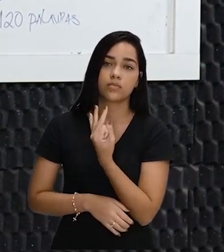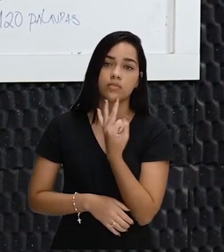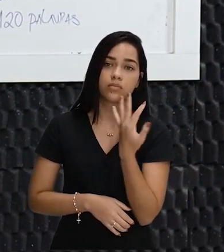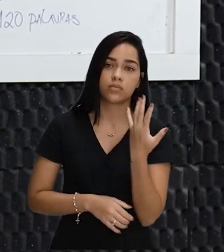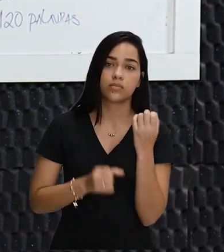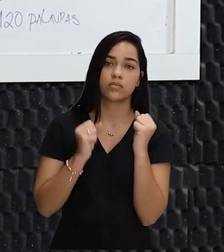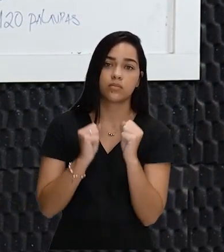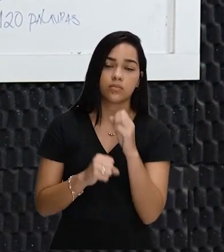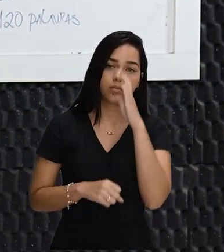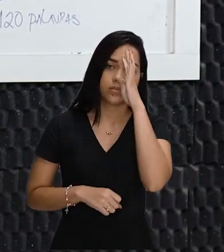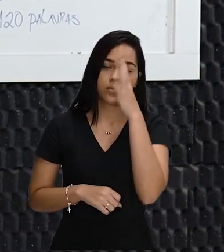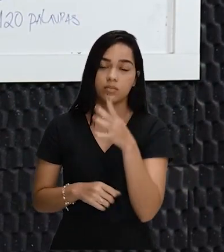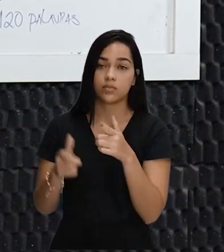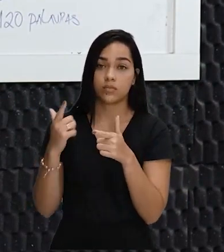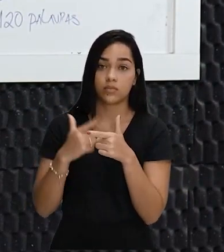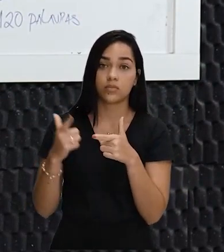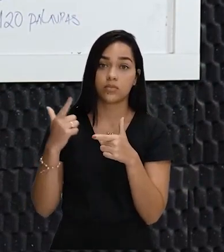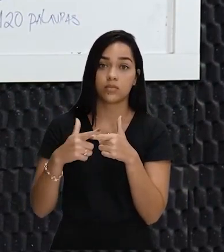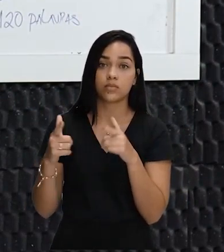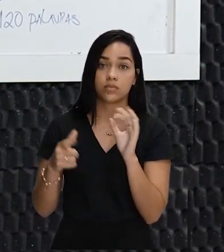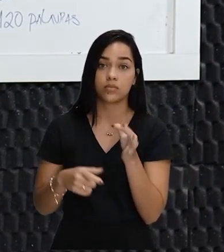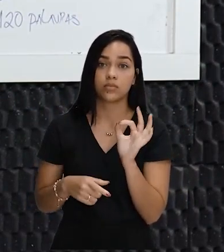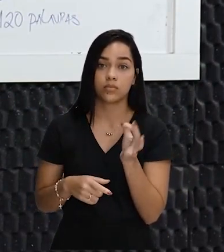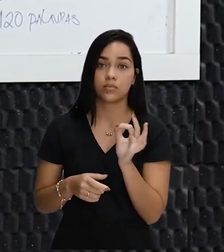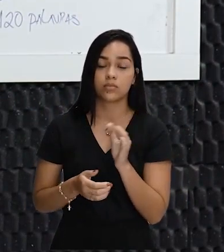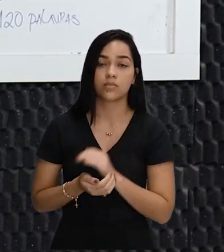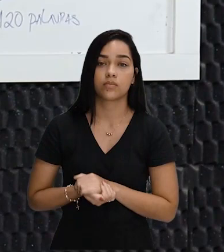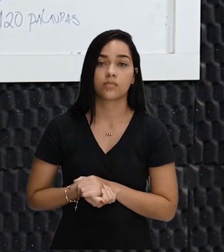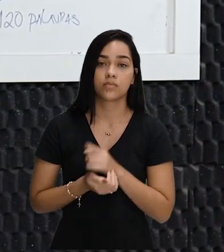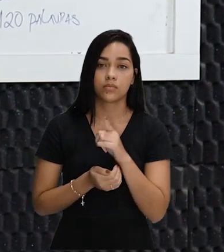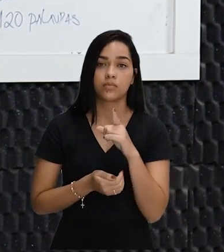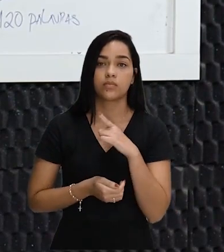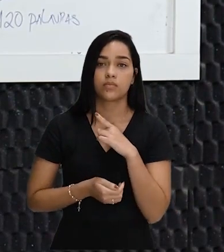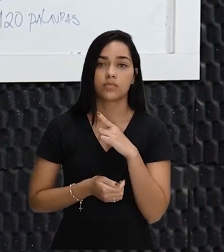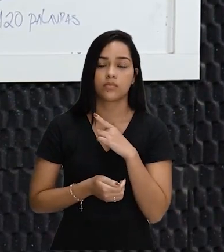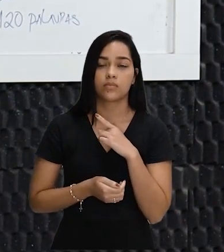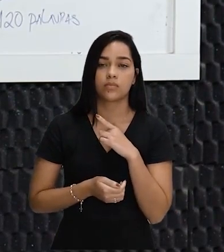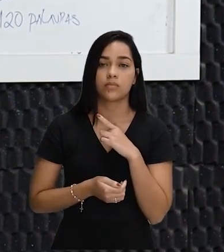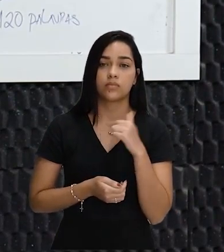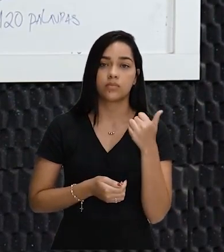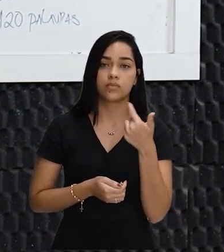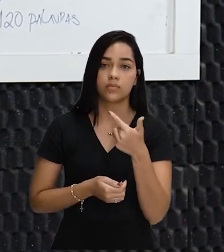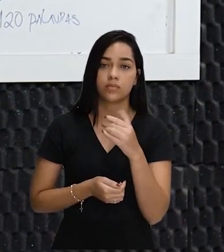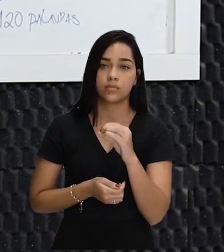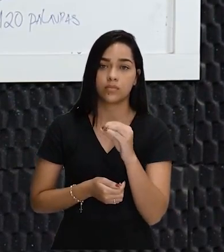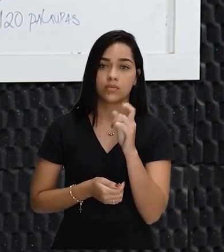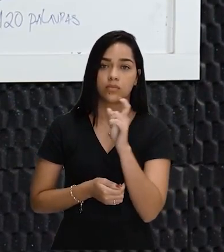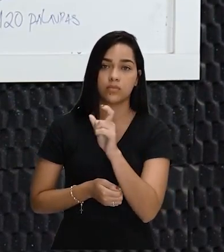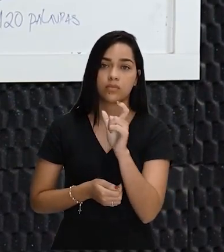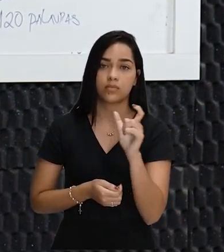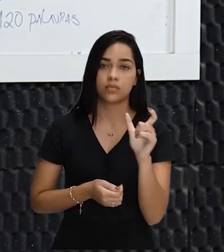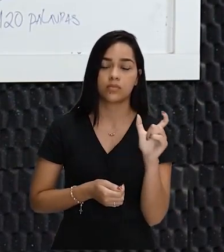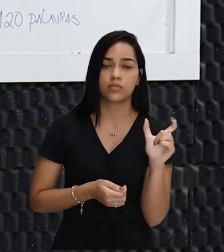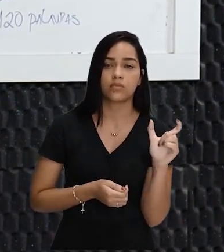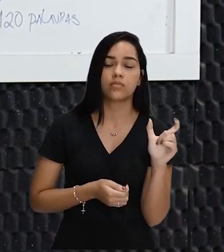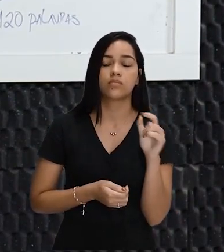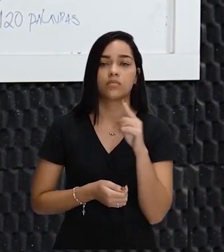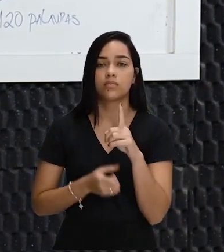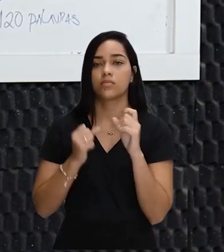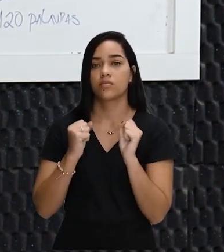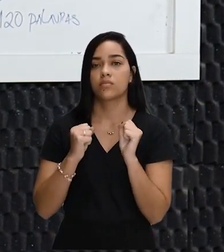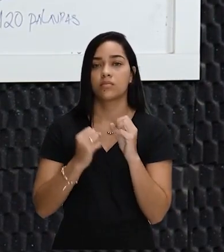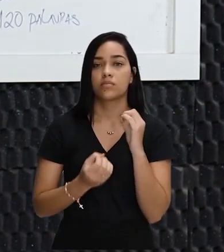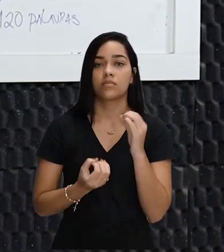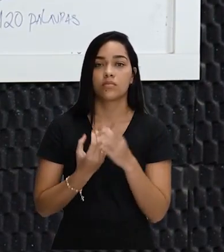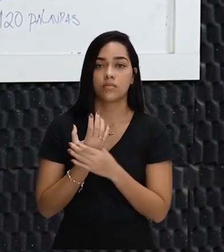para poder resolver o problema da civilização você tem 120 palavras possíveis que você pode